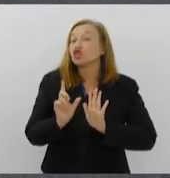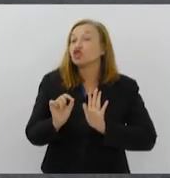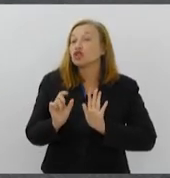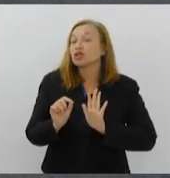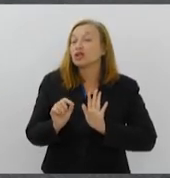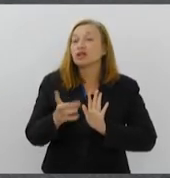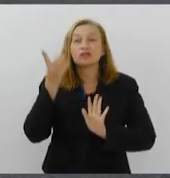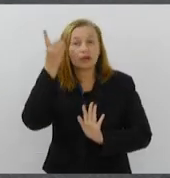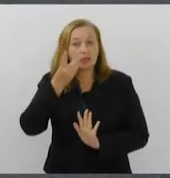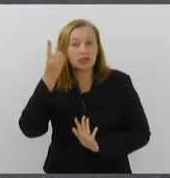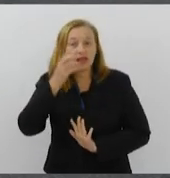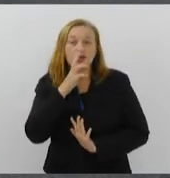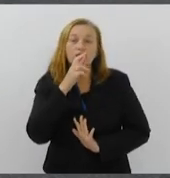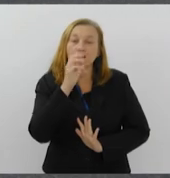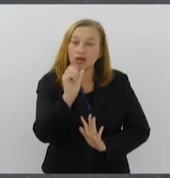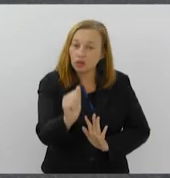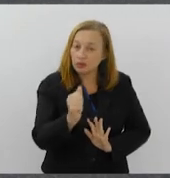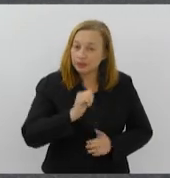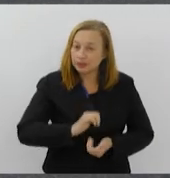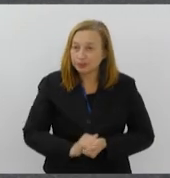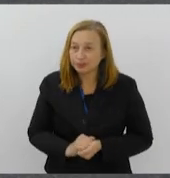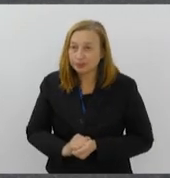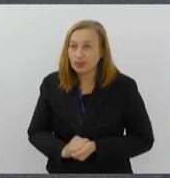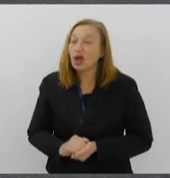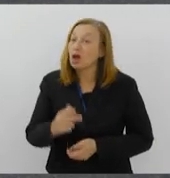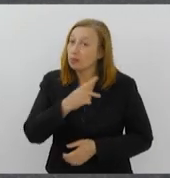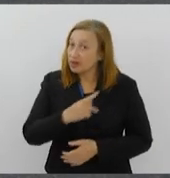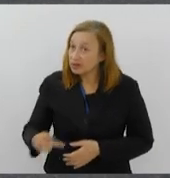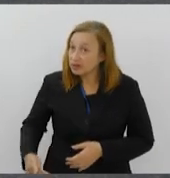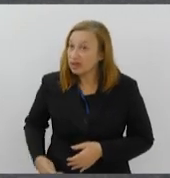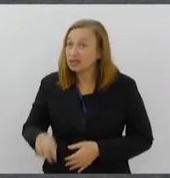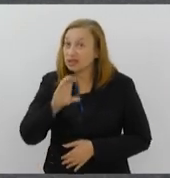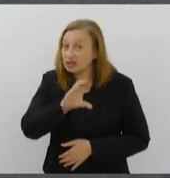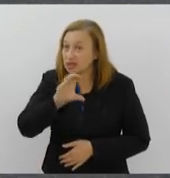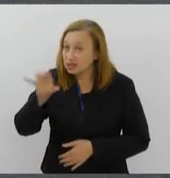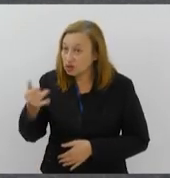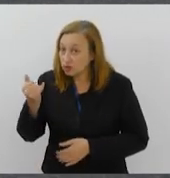o deputado Rodrigo Amorim, presidente da CCJ.